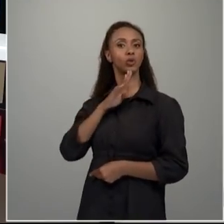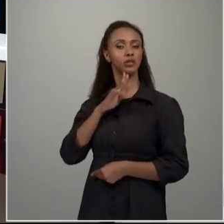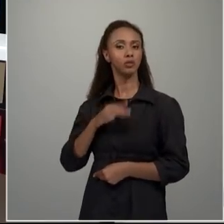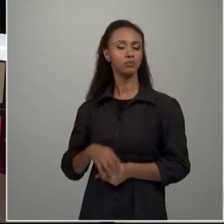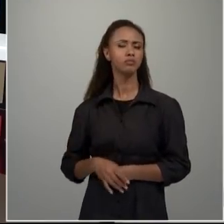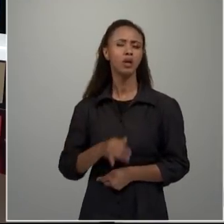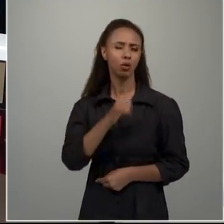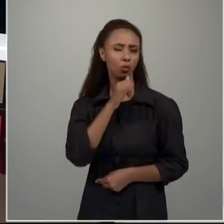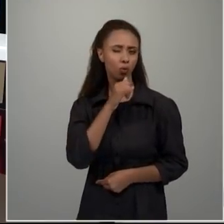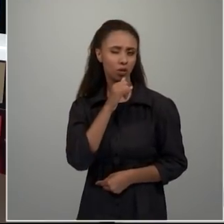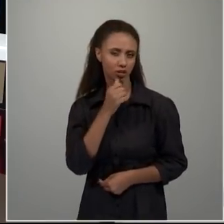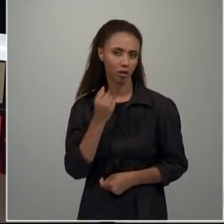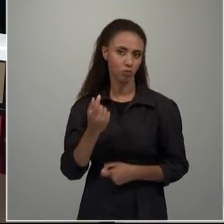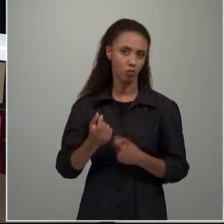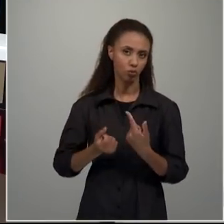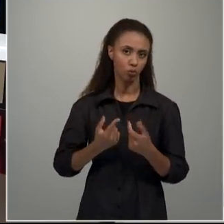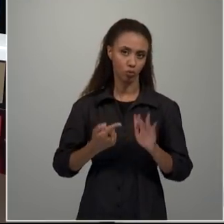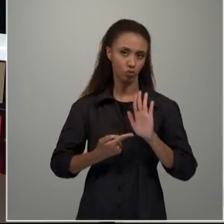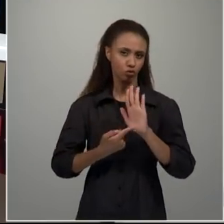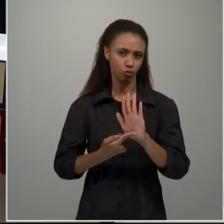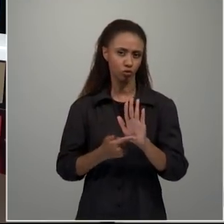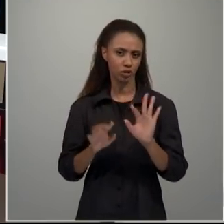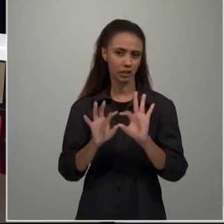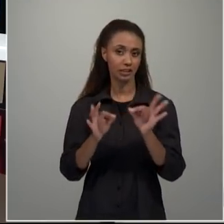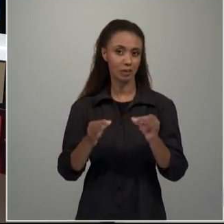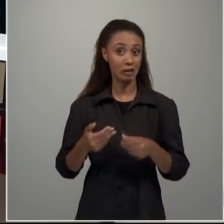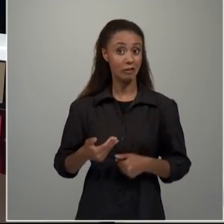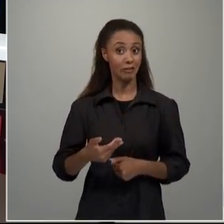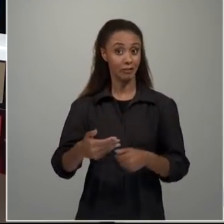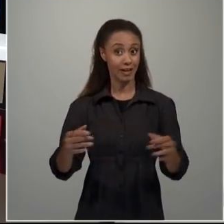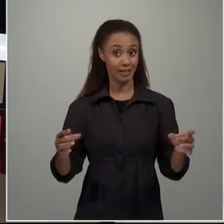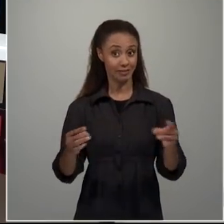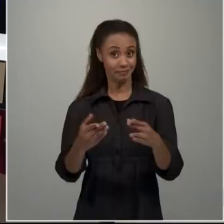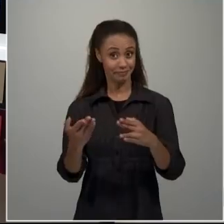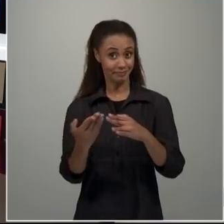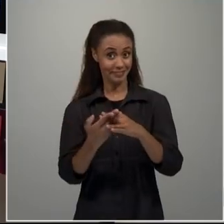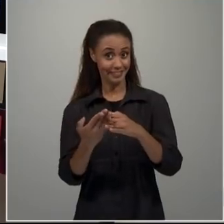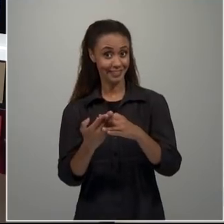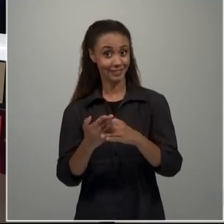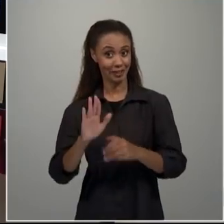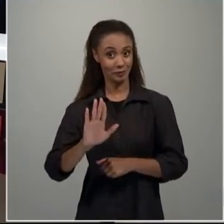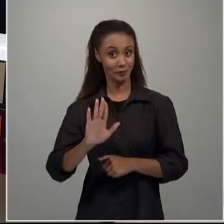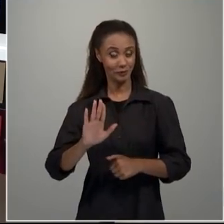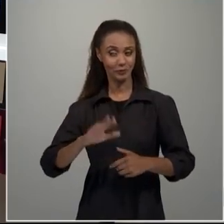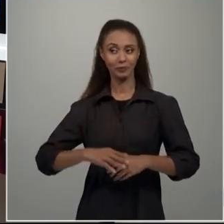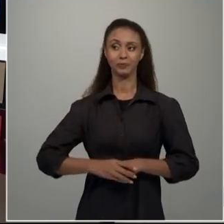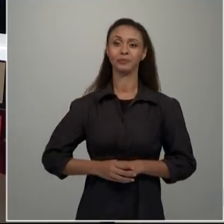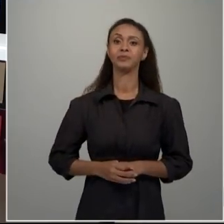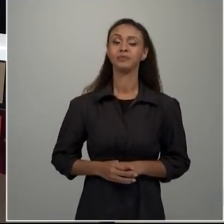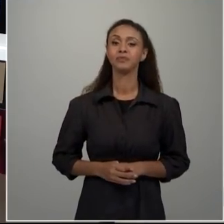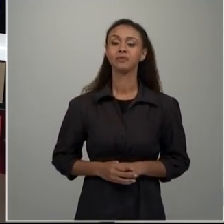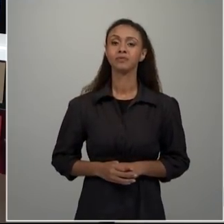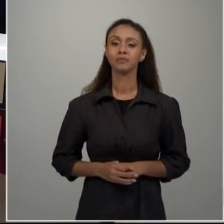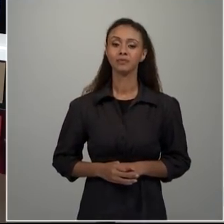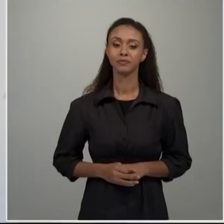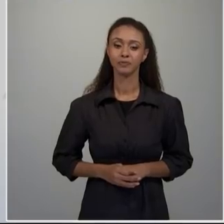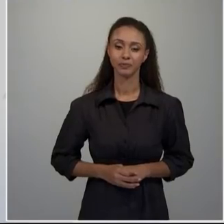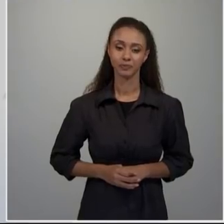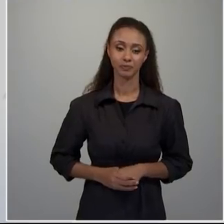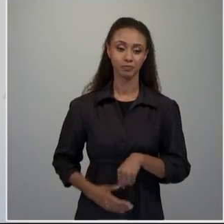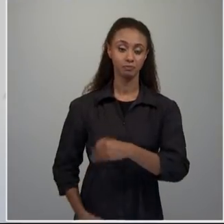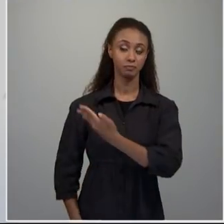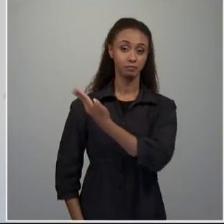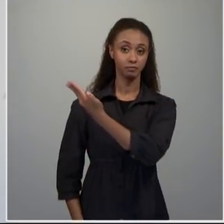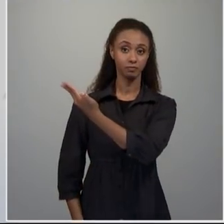exemplos eu vou passar um exemplo rapidinho e não estamos quase chegando no nosso intervalo tá nesse texto five meses para o bote